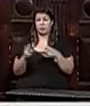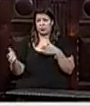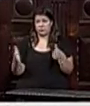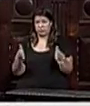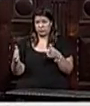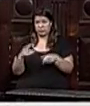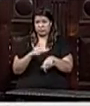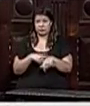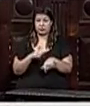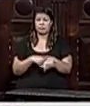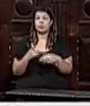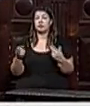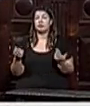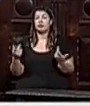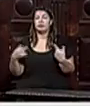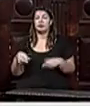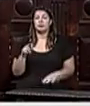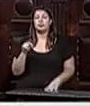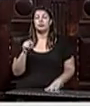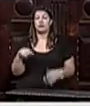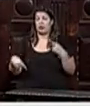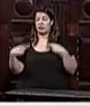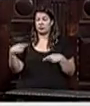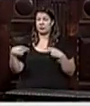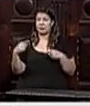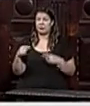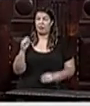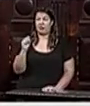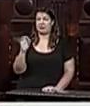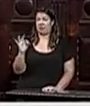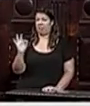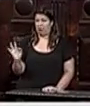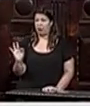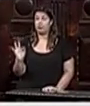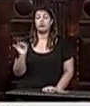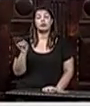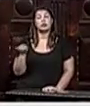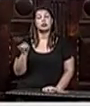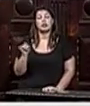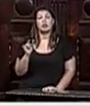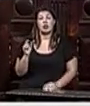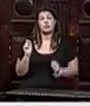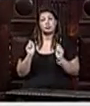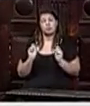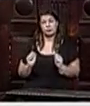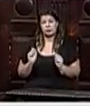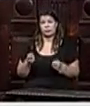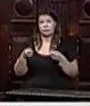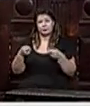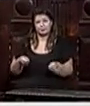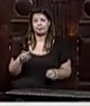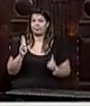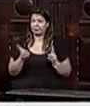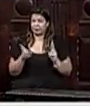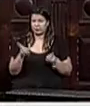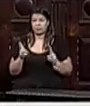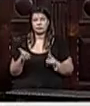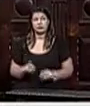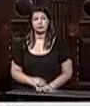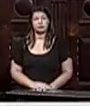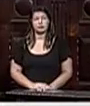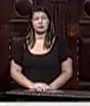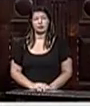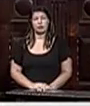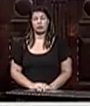tempo, a disputa no Supremo Tribunal Federal, que, se a prevalecer, em definitivo,